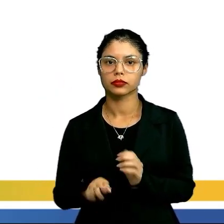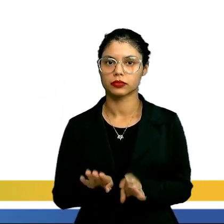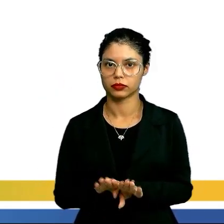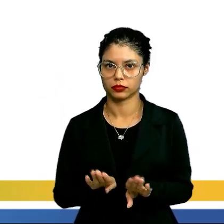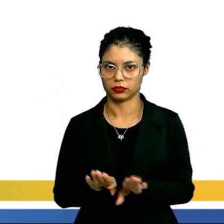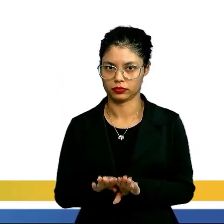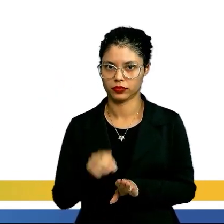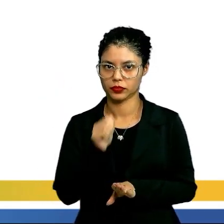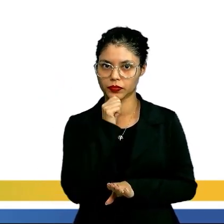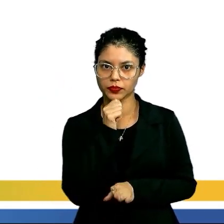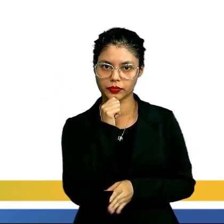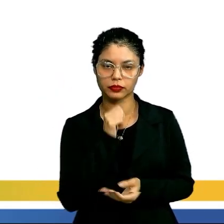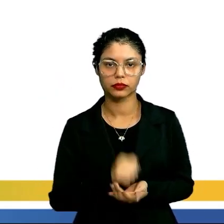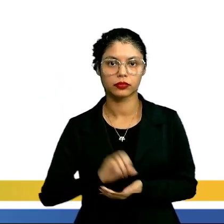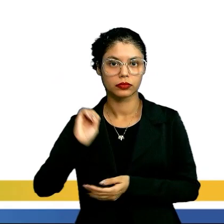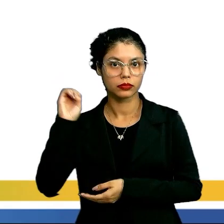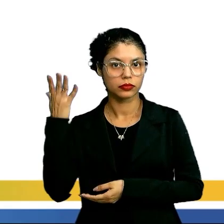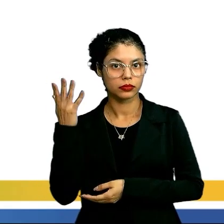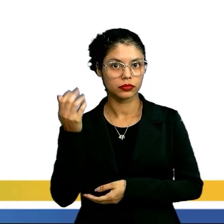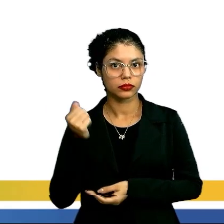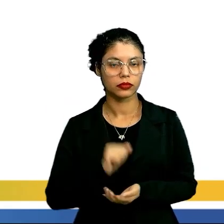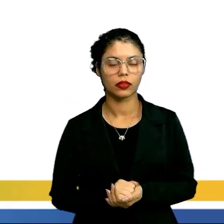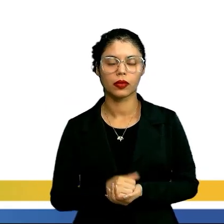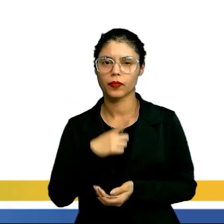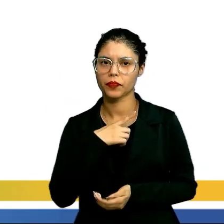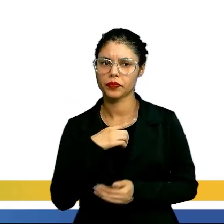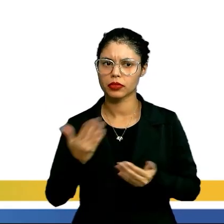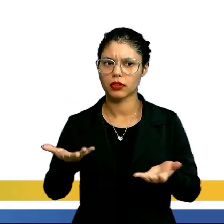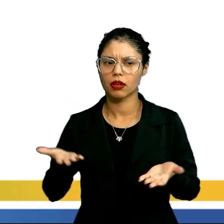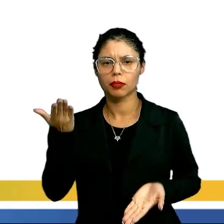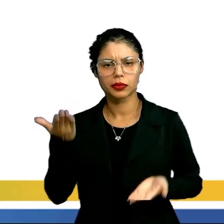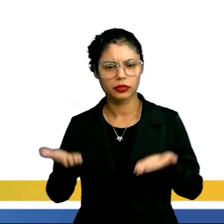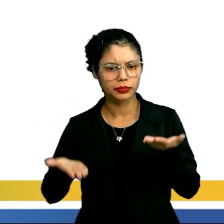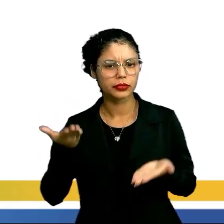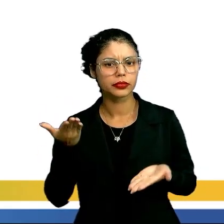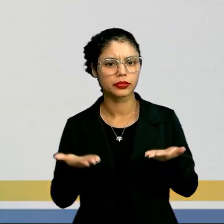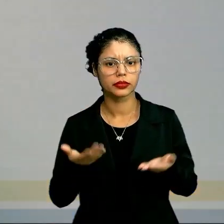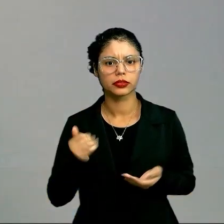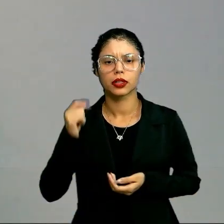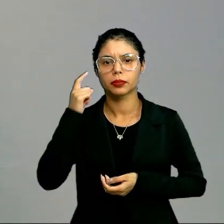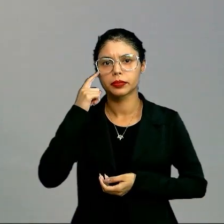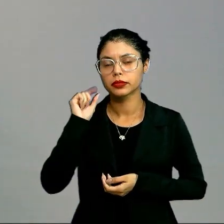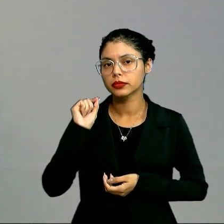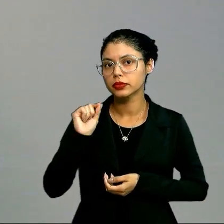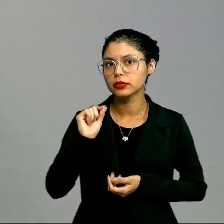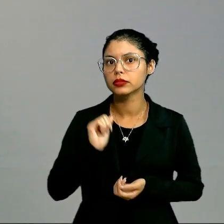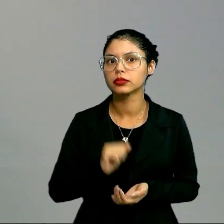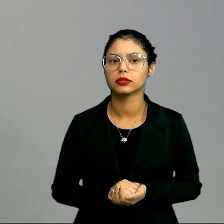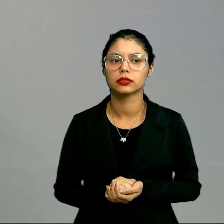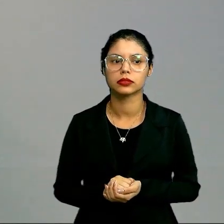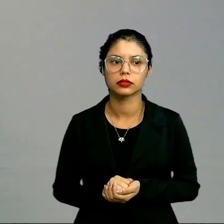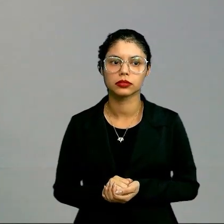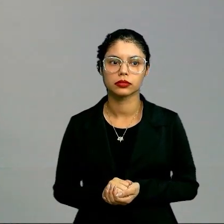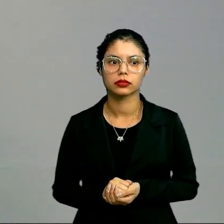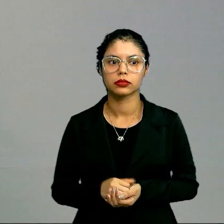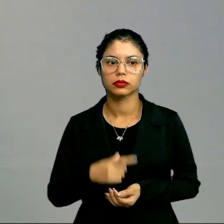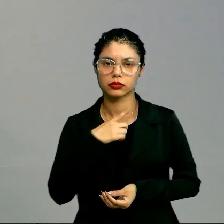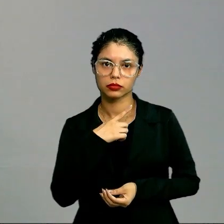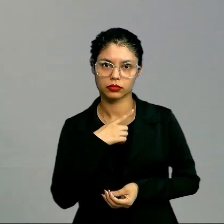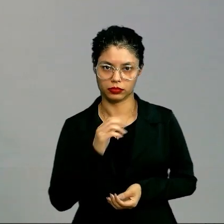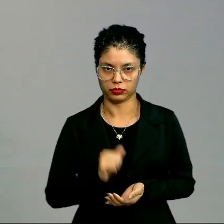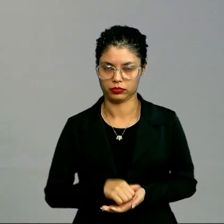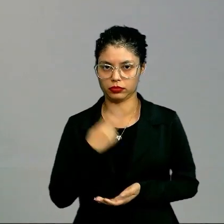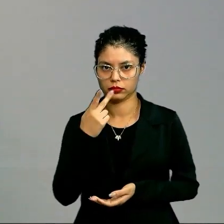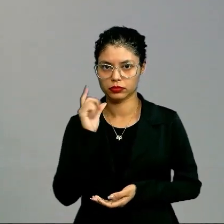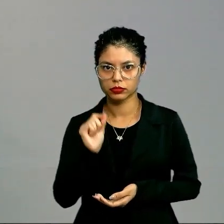que pode ocasionar uma perturbação desse equilíbrio. É só você imaginar um lago, né? Chatelier diz